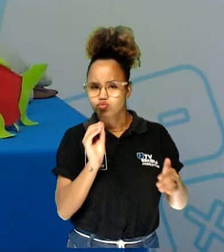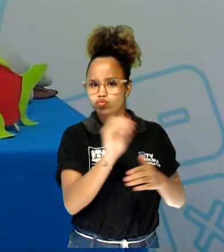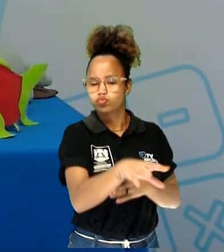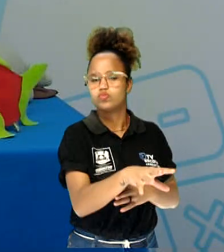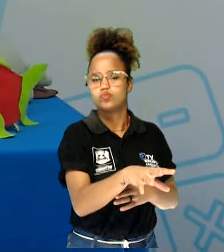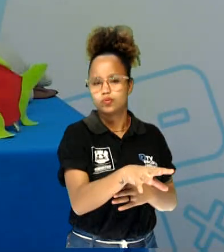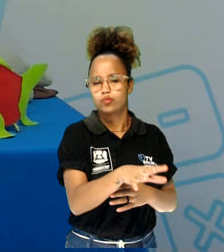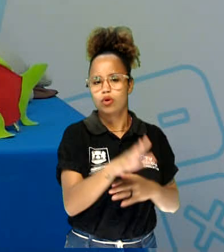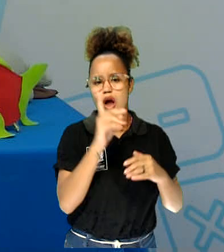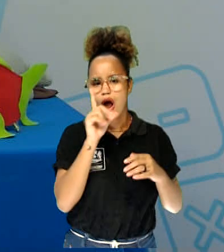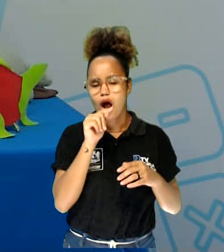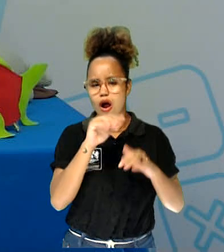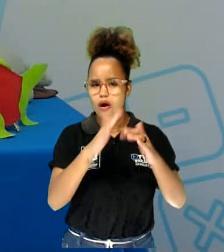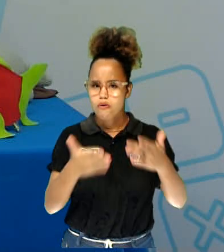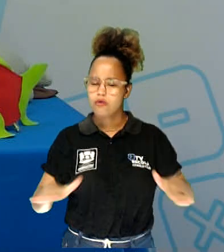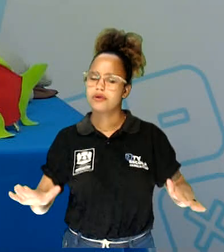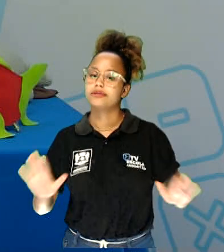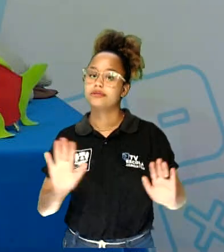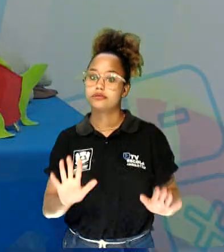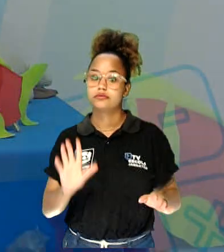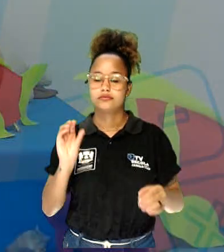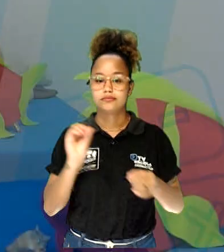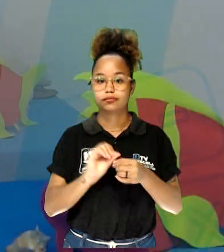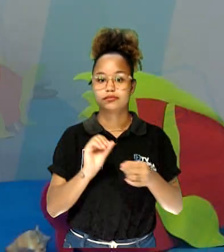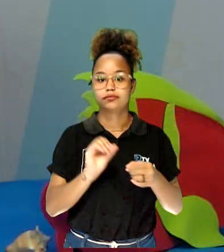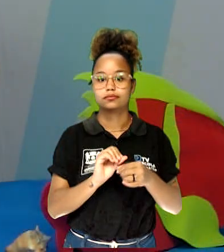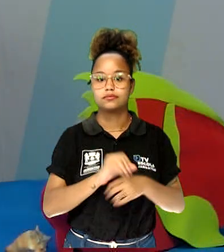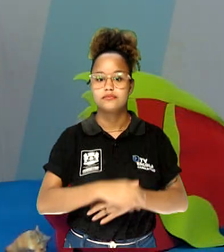Vamos produzir um